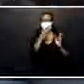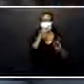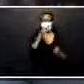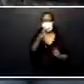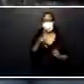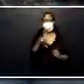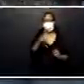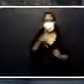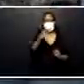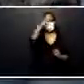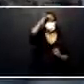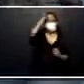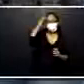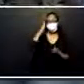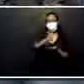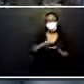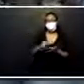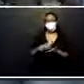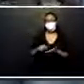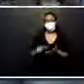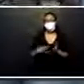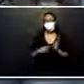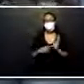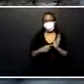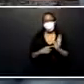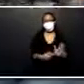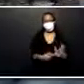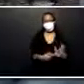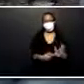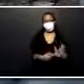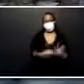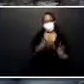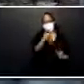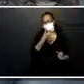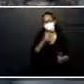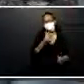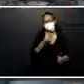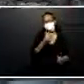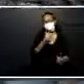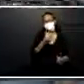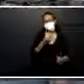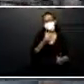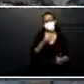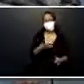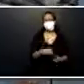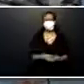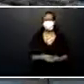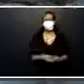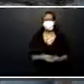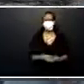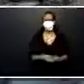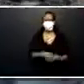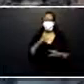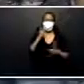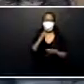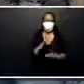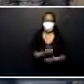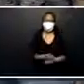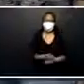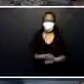autor, vai apresentar os fatos e dar a sua opinião. Então, nós vamos encontrar aí